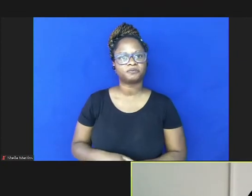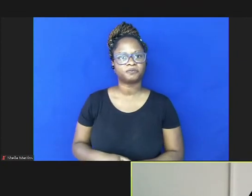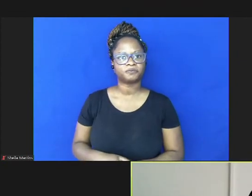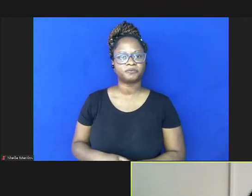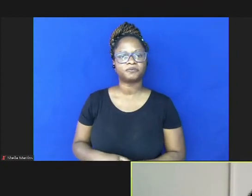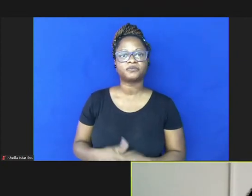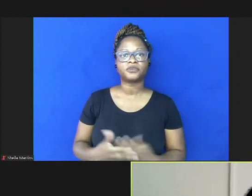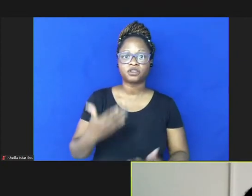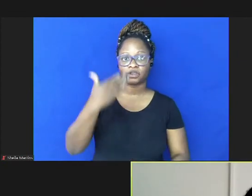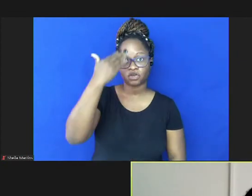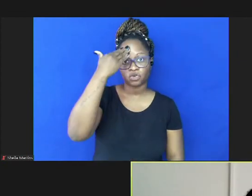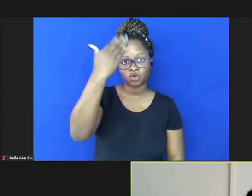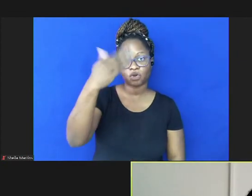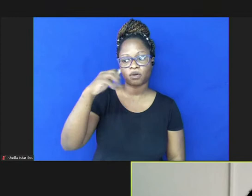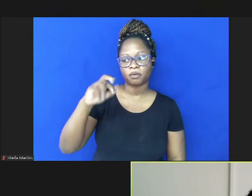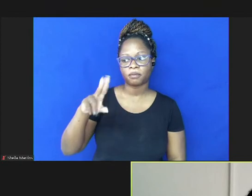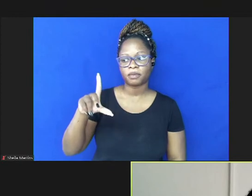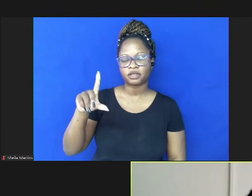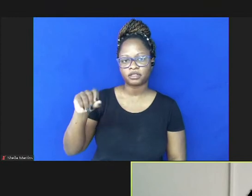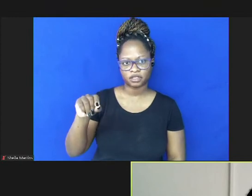Muito obrigado, Marcelo,